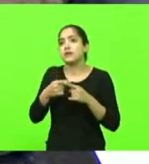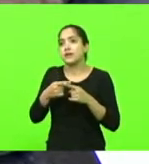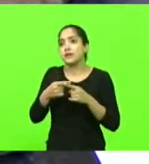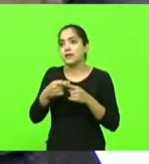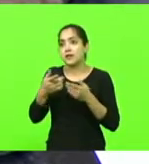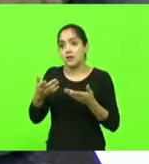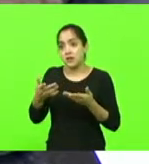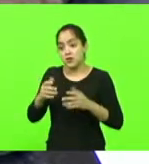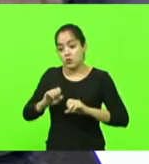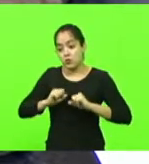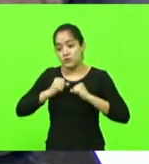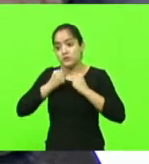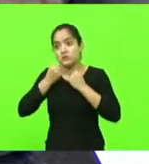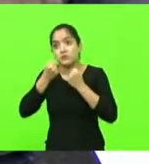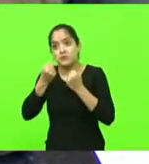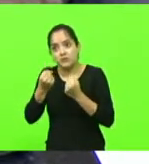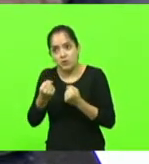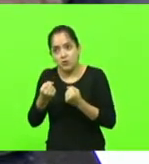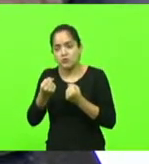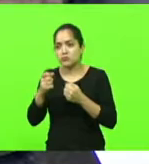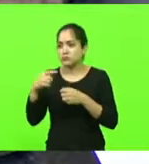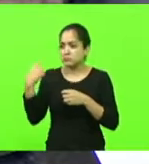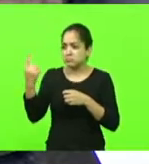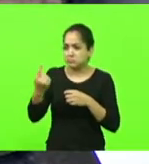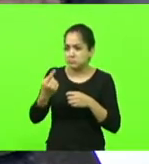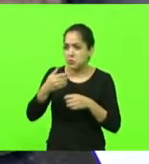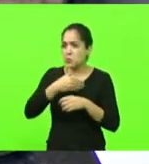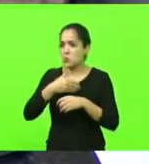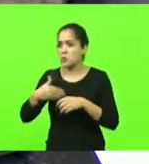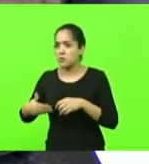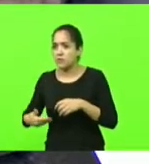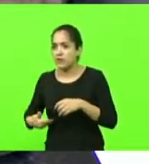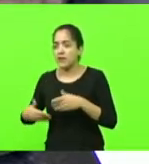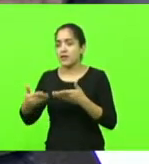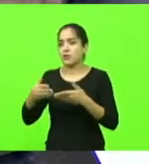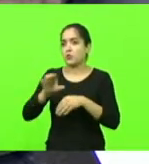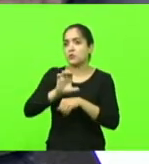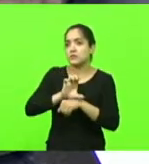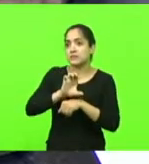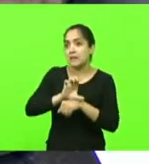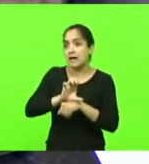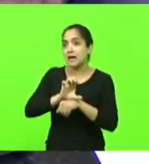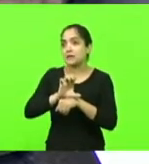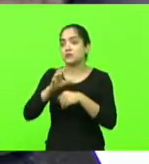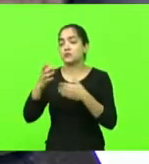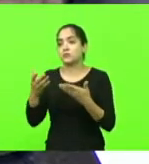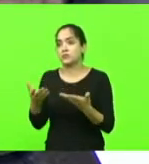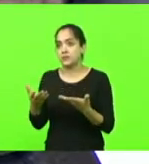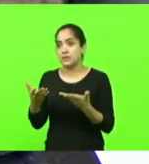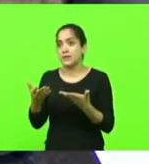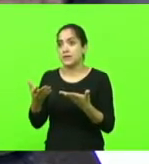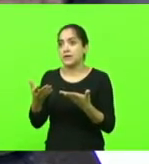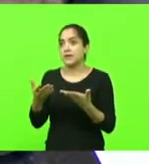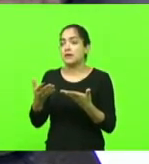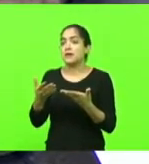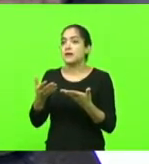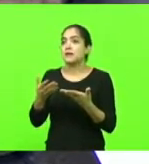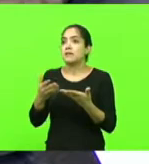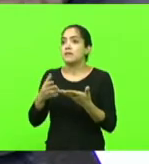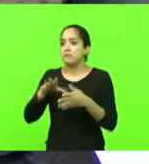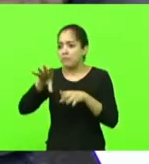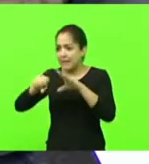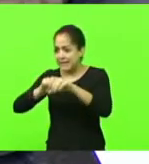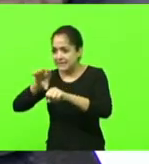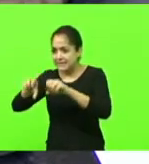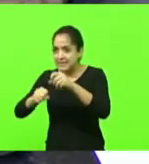esforço que nós nos envolvemos, que o governo, o Estado, ele dispende para caçar os produtores